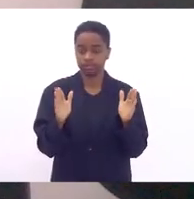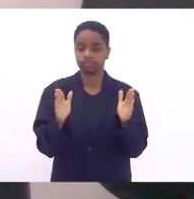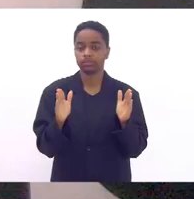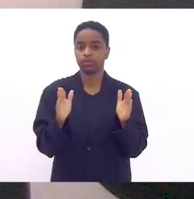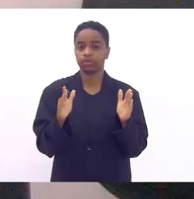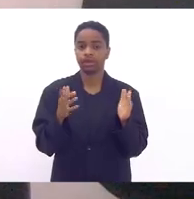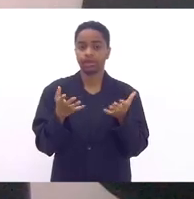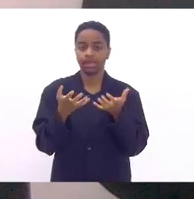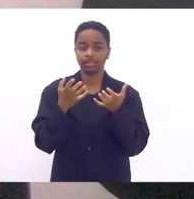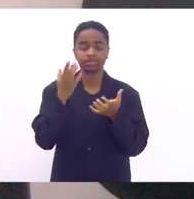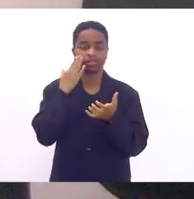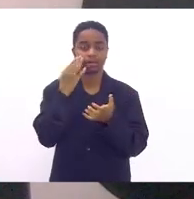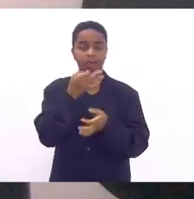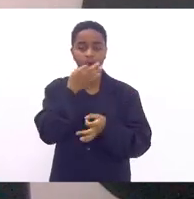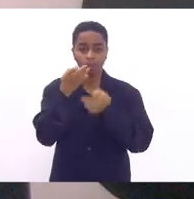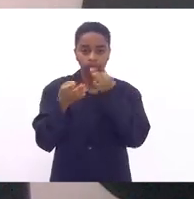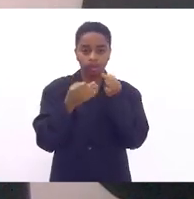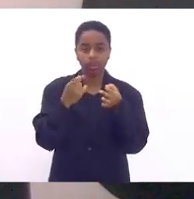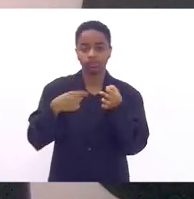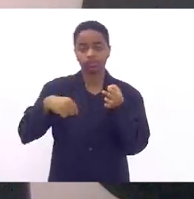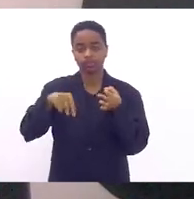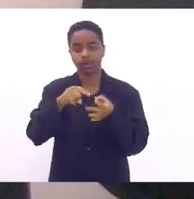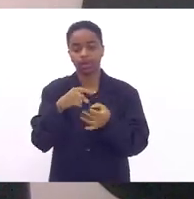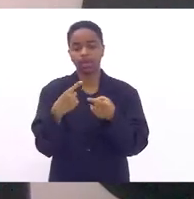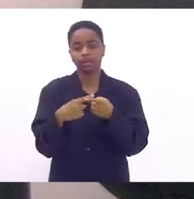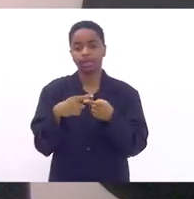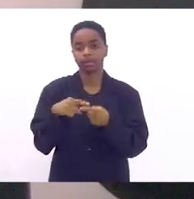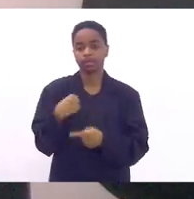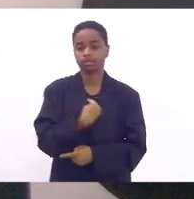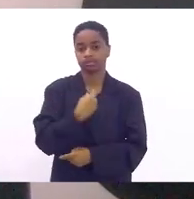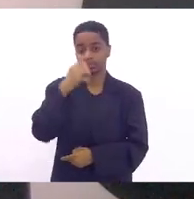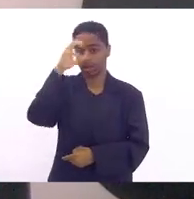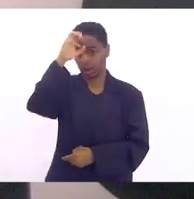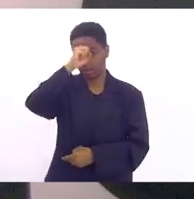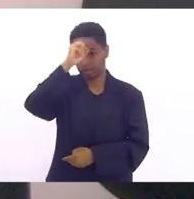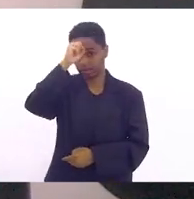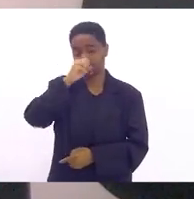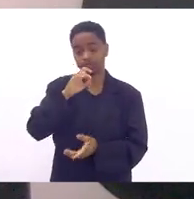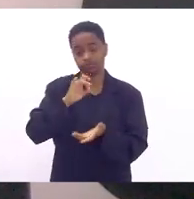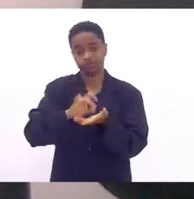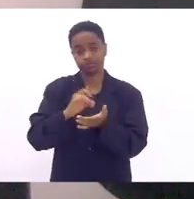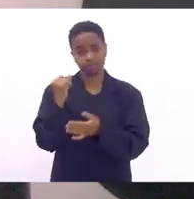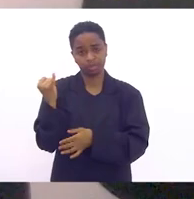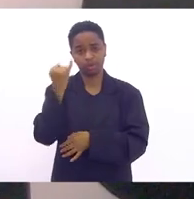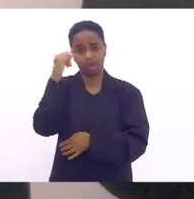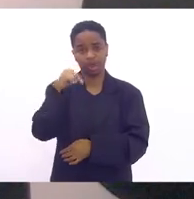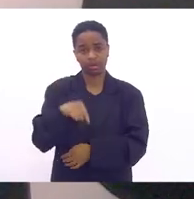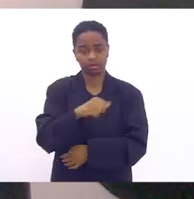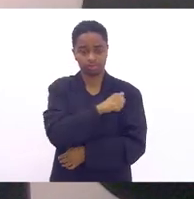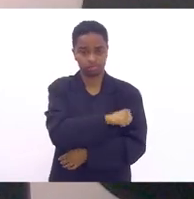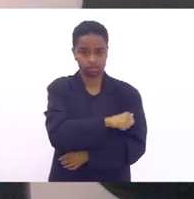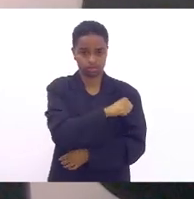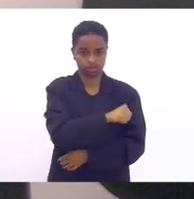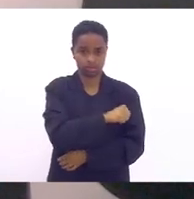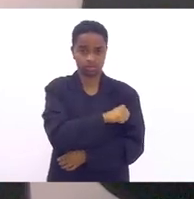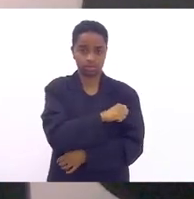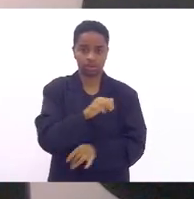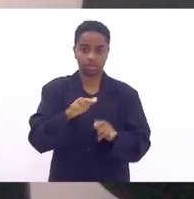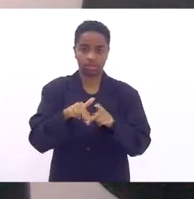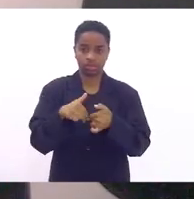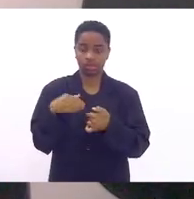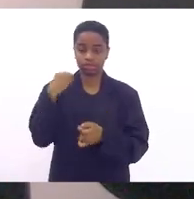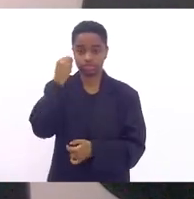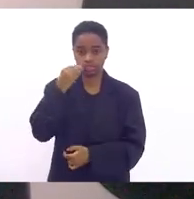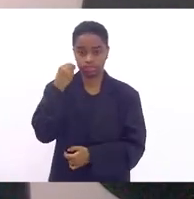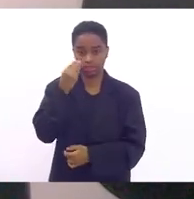escuta para um aprendizado que é muito importante para o estado do Rio de Janeiro através da experiência